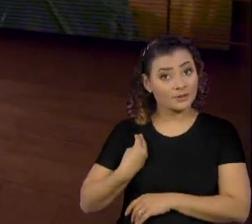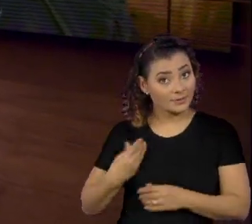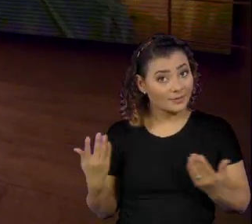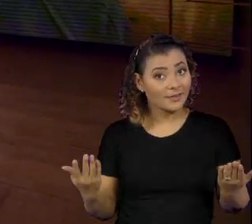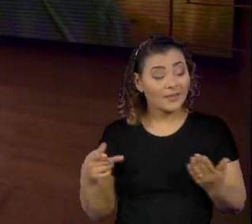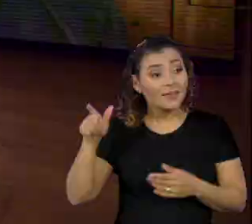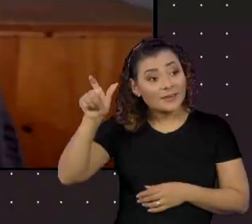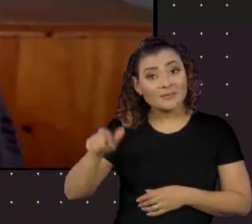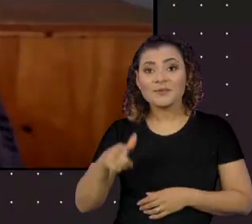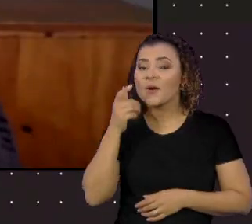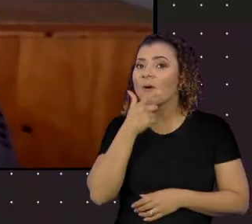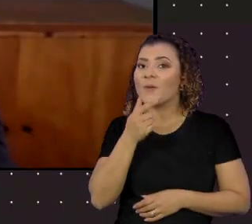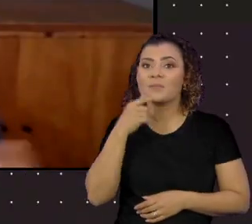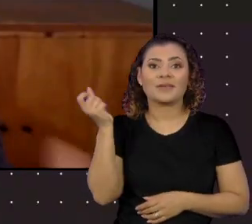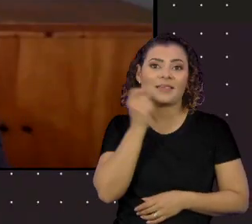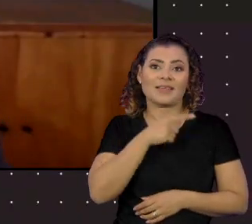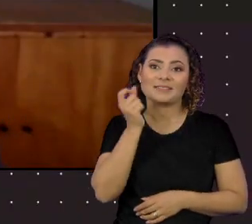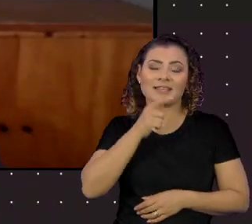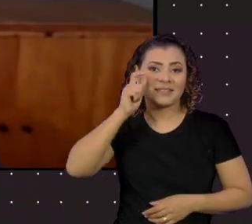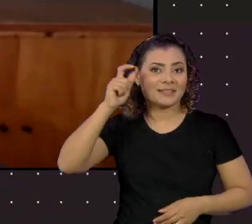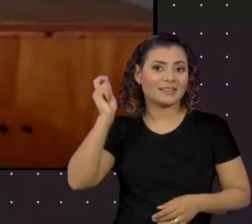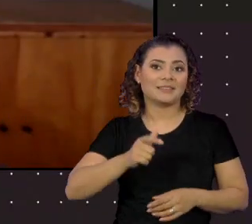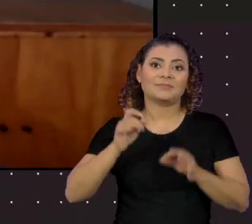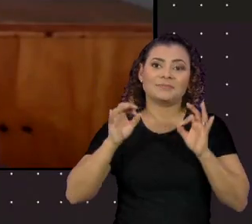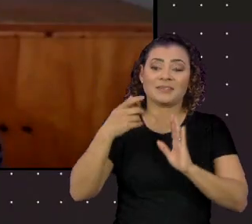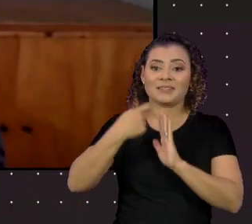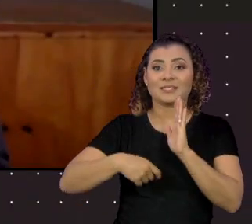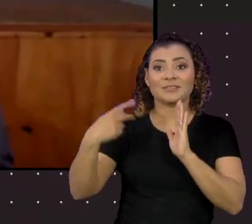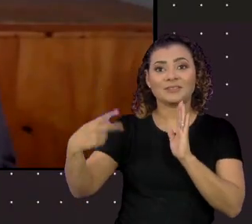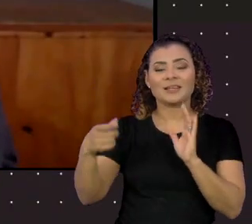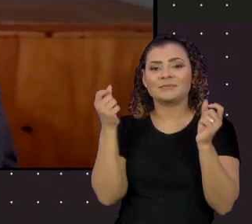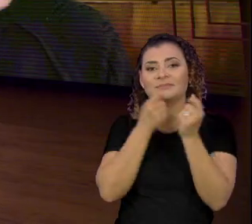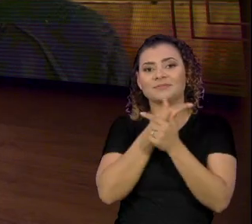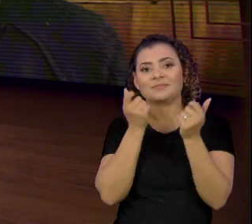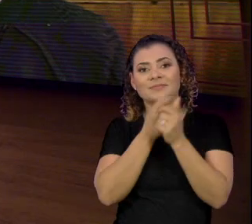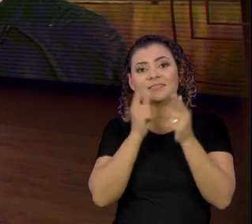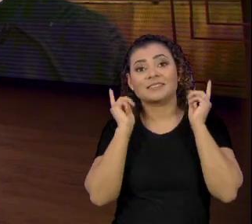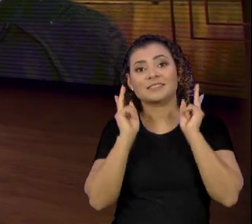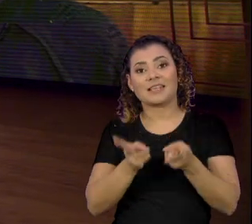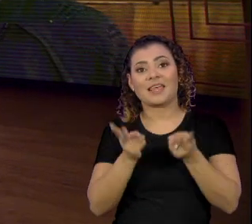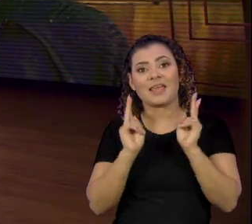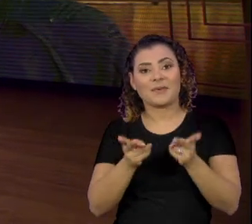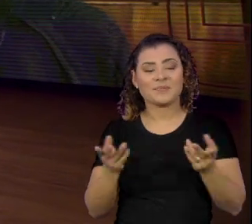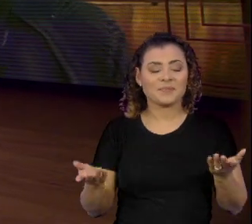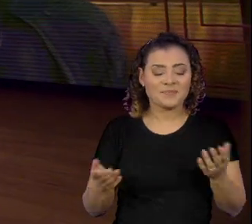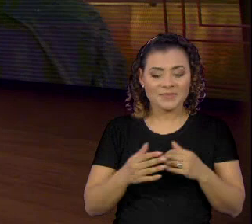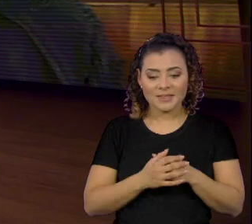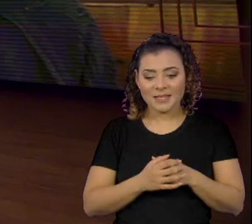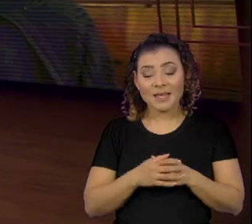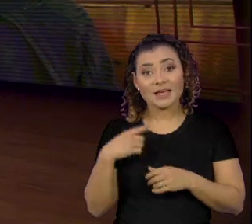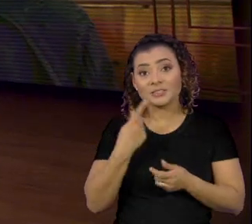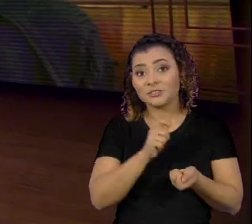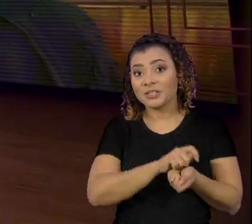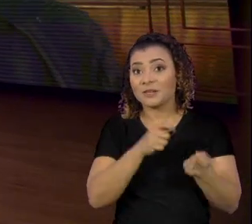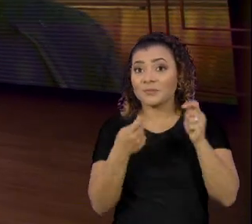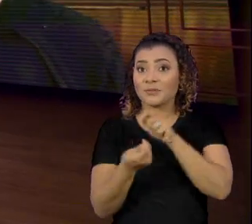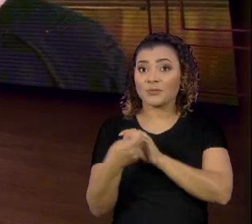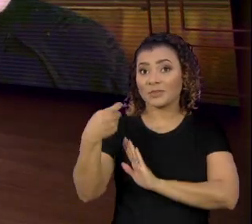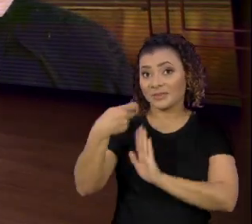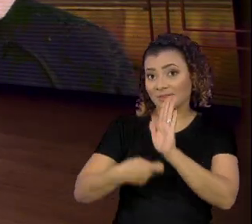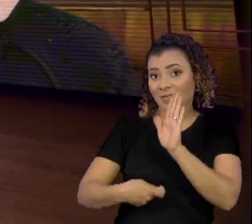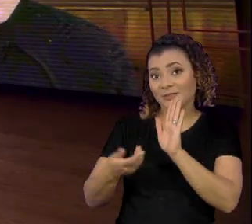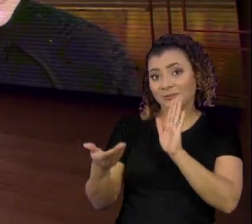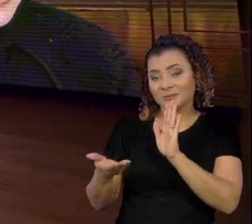e era um cara tão engraçado, tão interessante. Os textos dele têm um humor tão absurdo. E a gente adaptou esse texto.